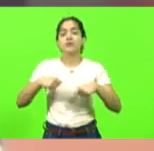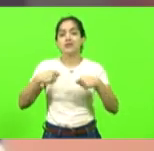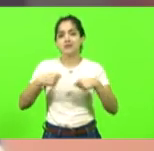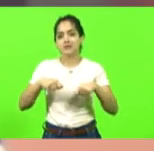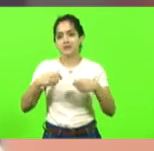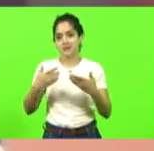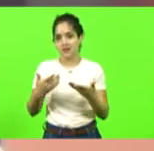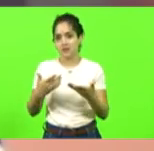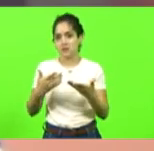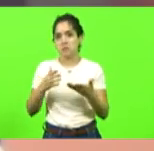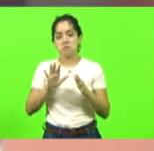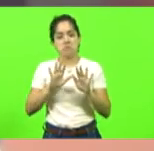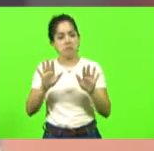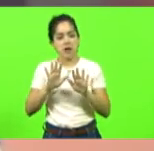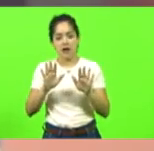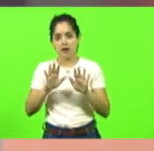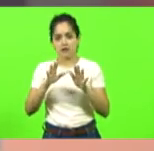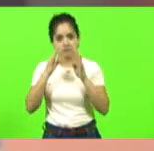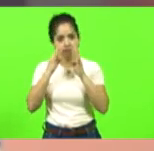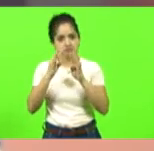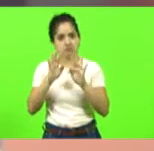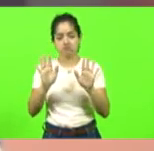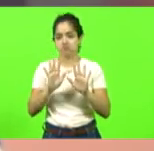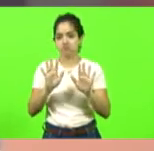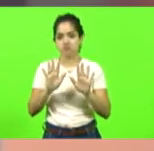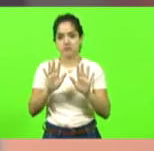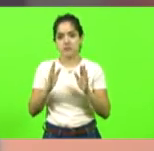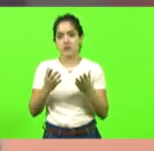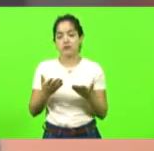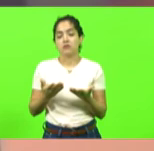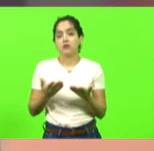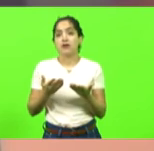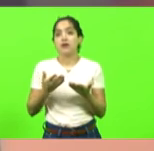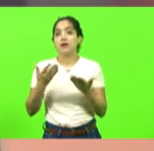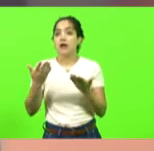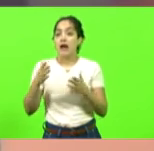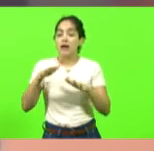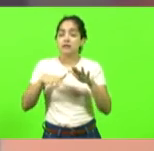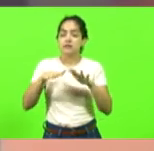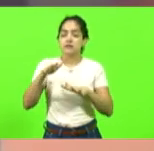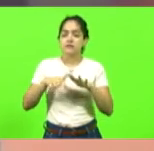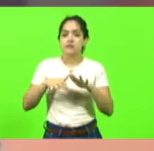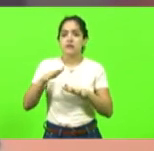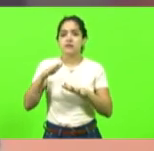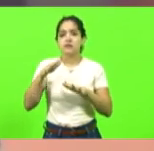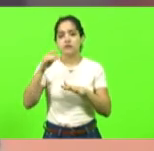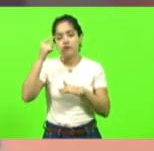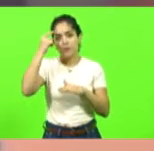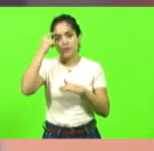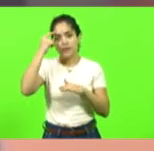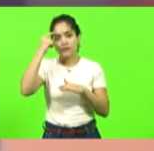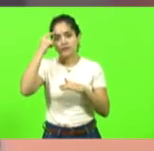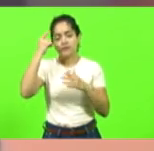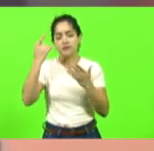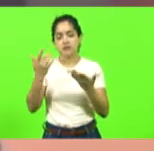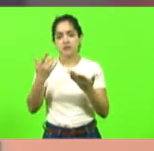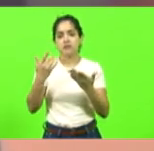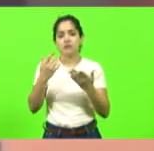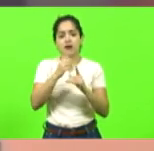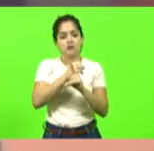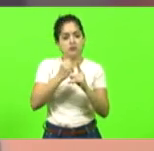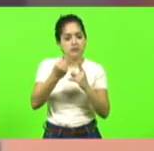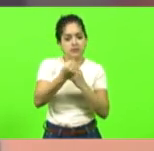não foram ouvidos. Então, eu fico, às vezes, muito perplexa. Por que a nossa sociedade ela